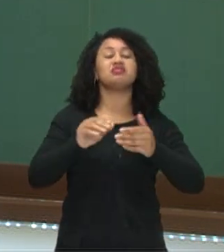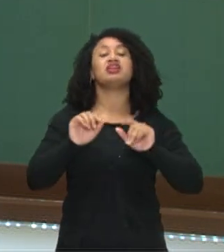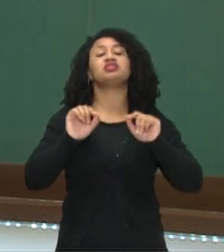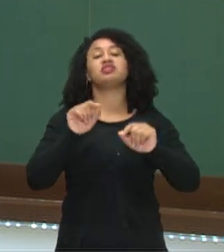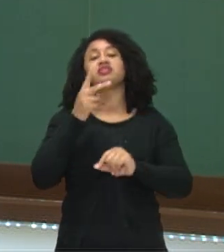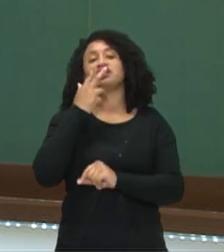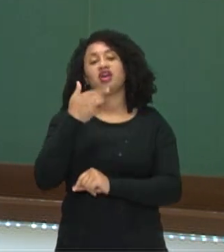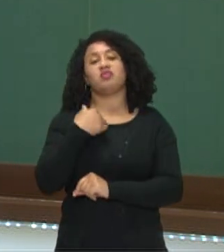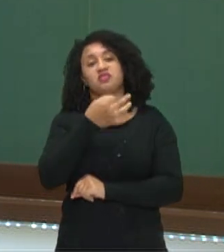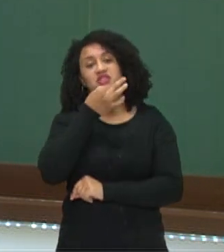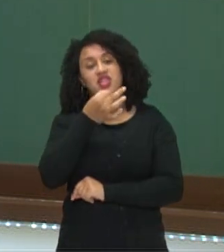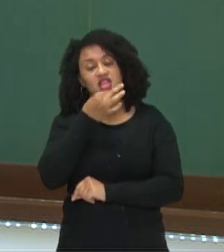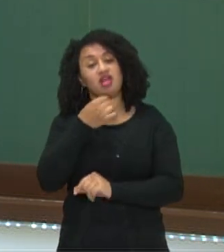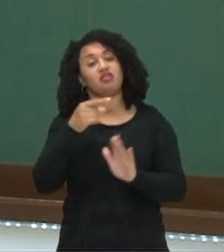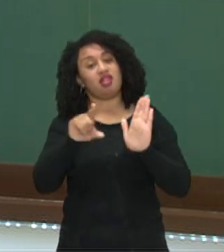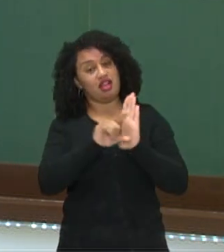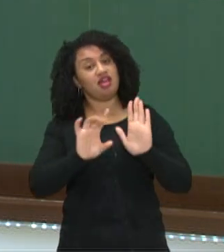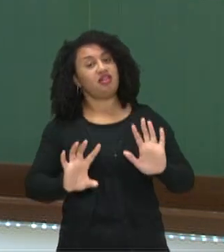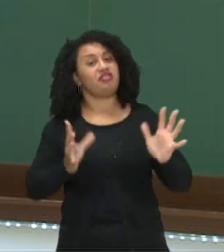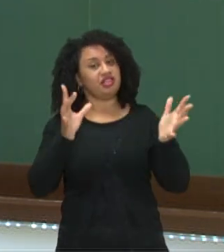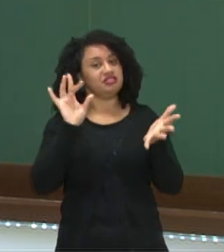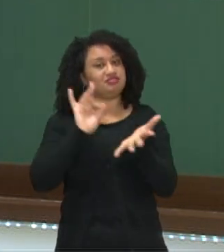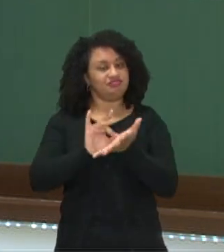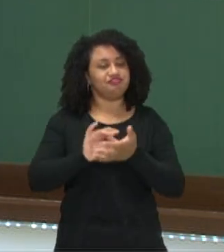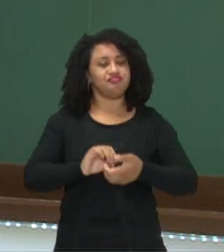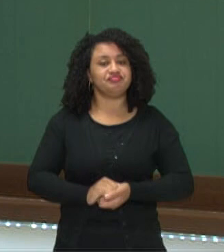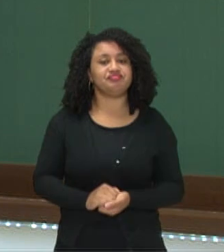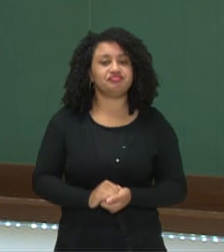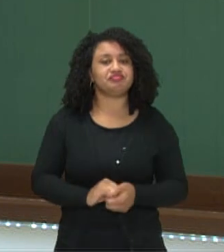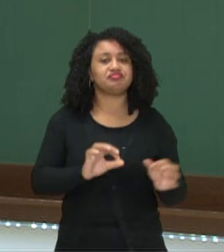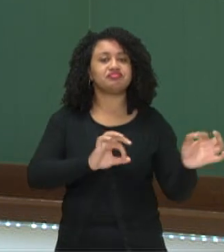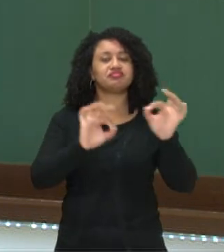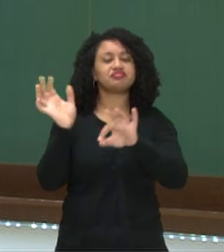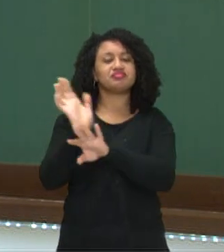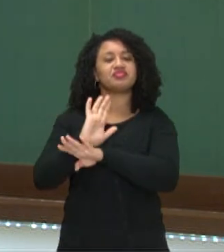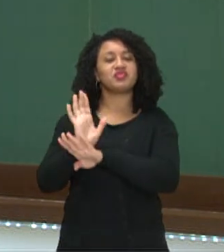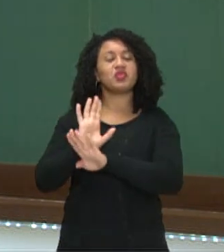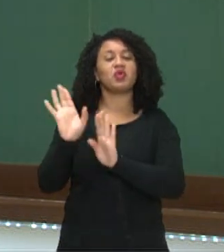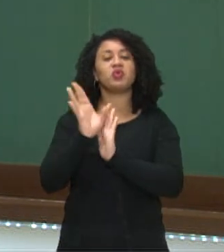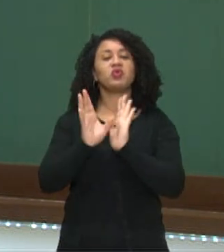você acha. A lei, ela será cumprida. Nesse vídeo,